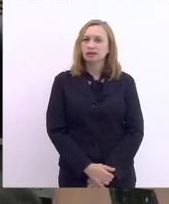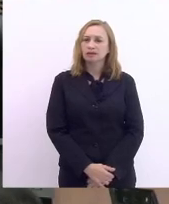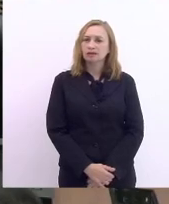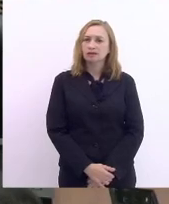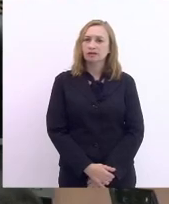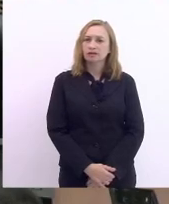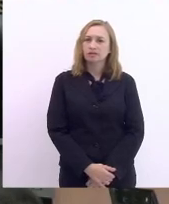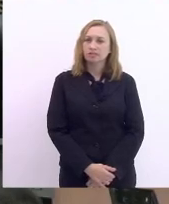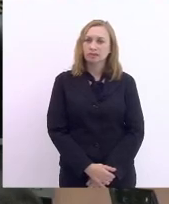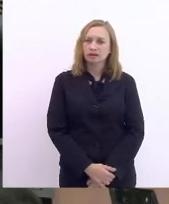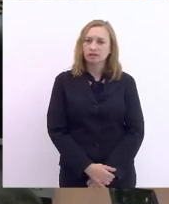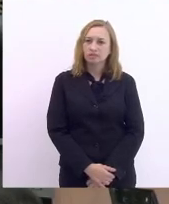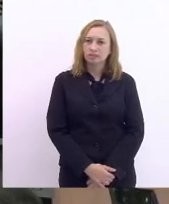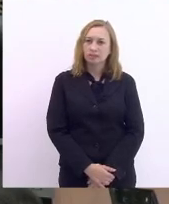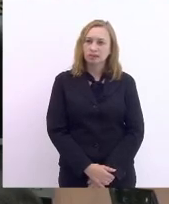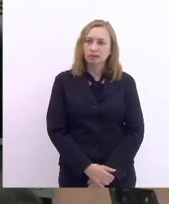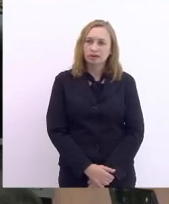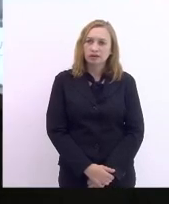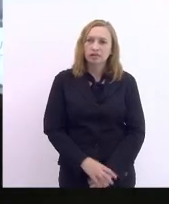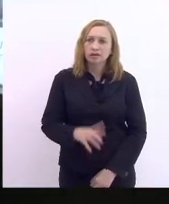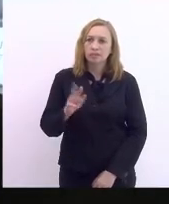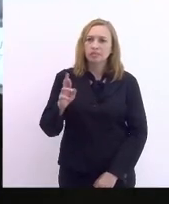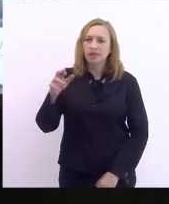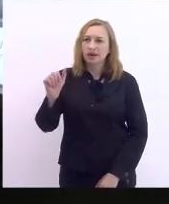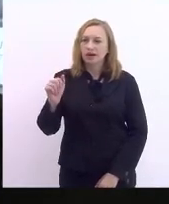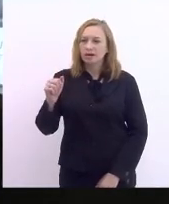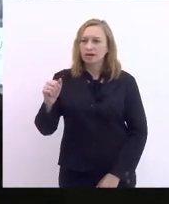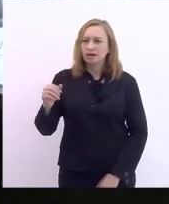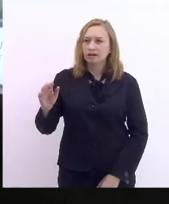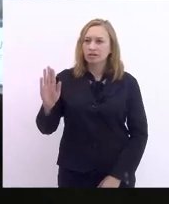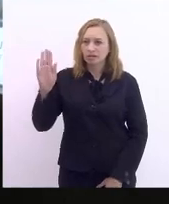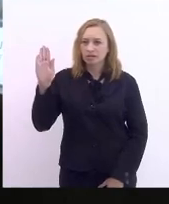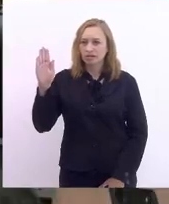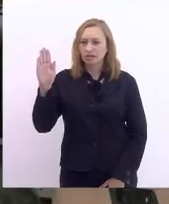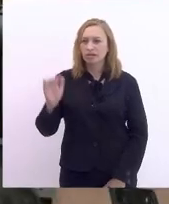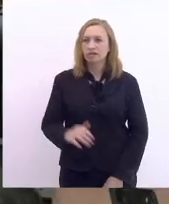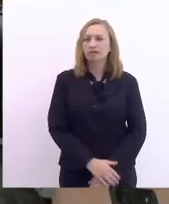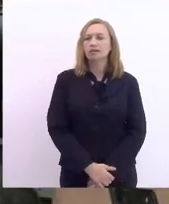um presente a